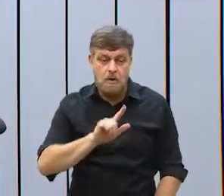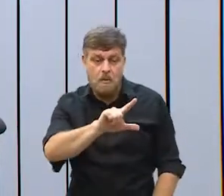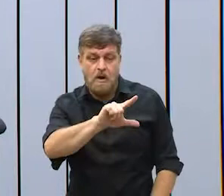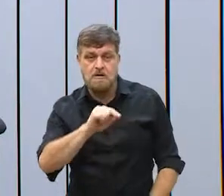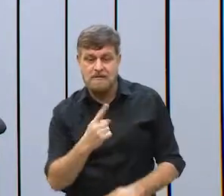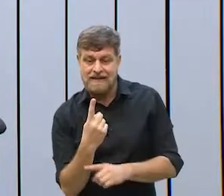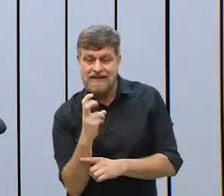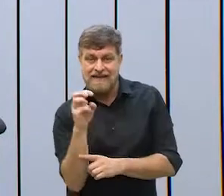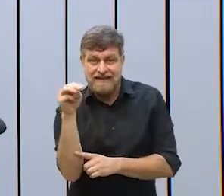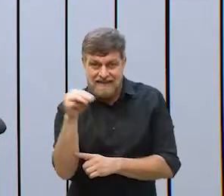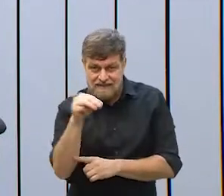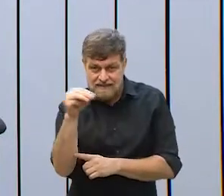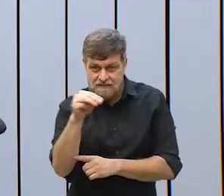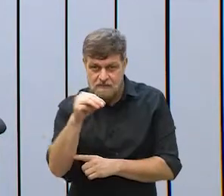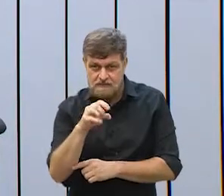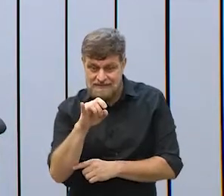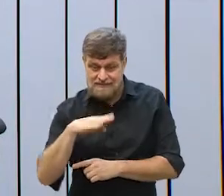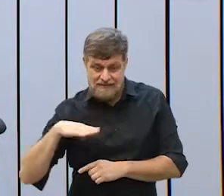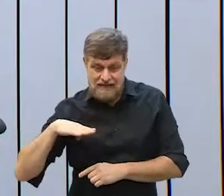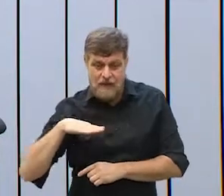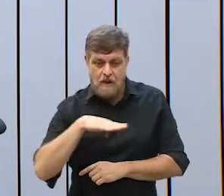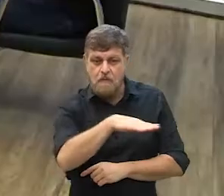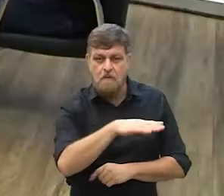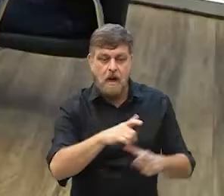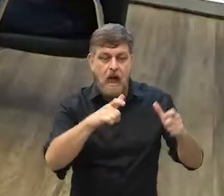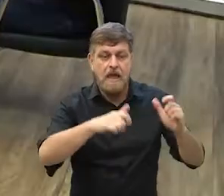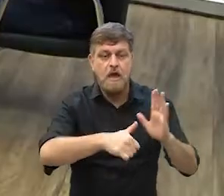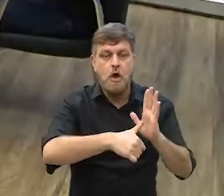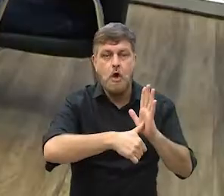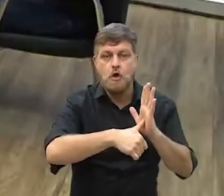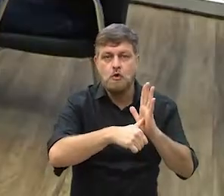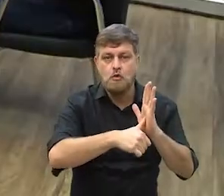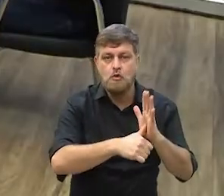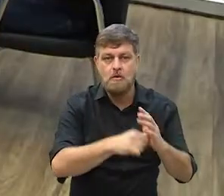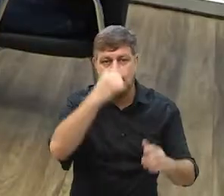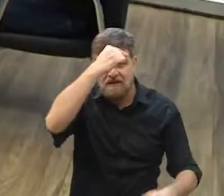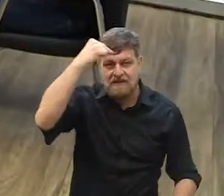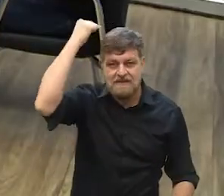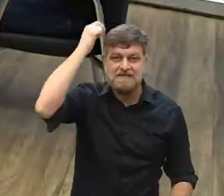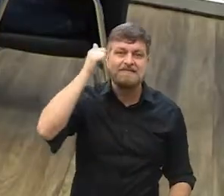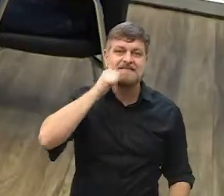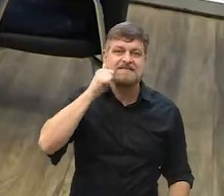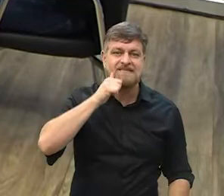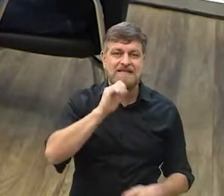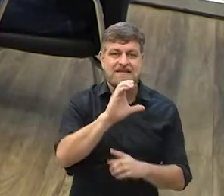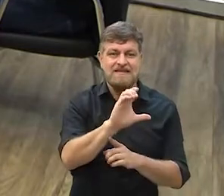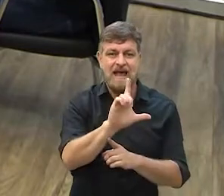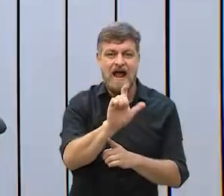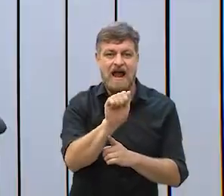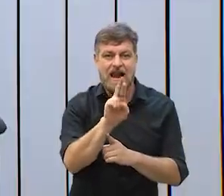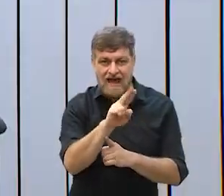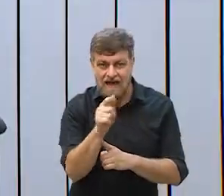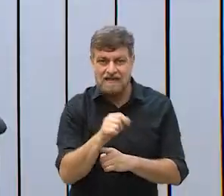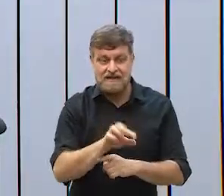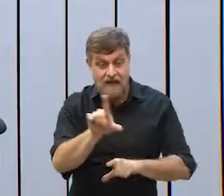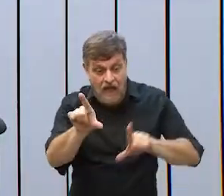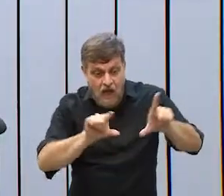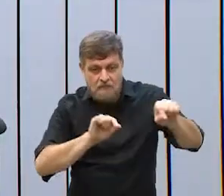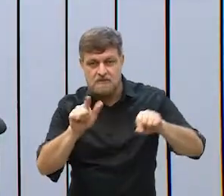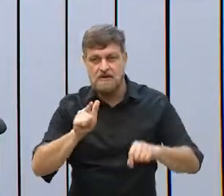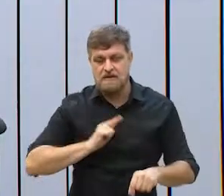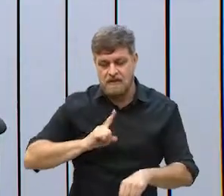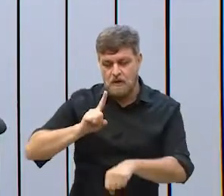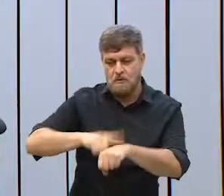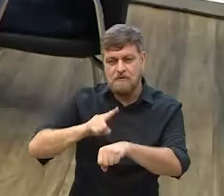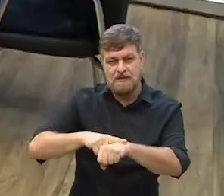15 minutos, se tivesse a ligação, de ficar num clube de campo hospedado. Claro. Seria uma opção, ao mesmo tempo que ele gasta para